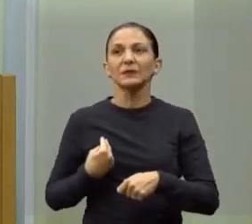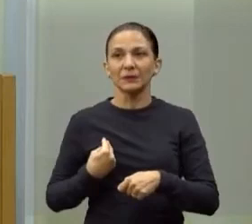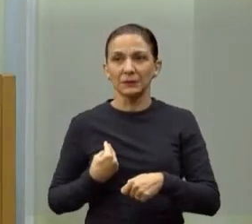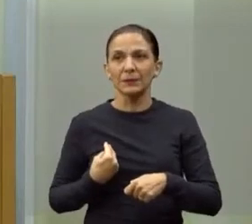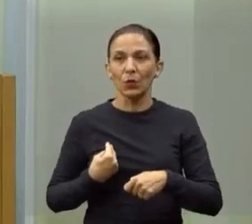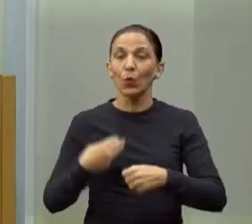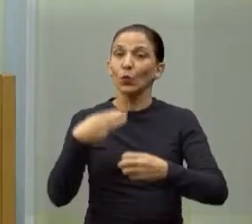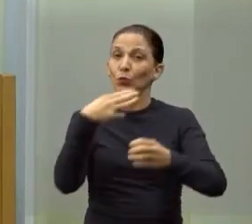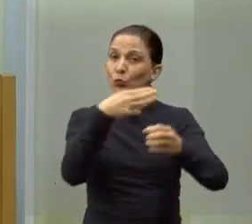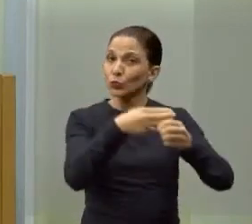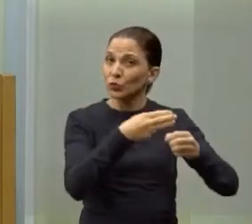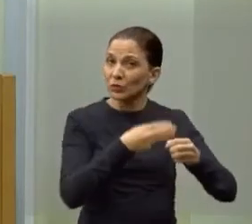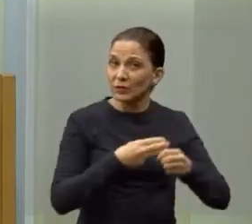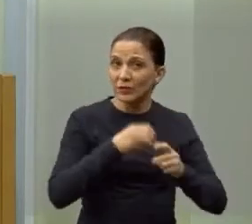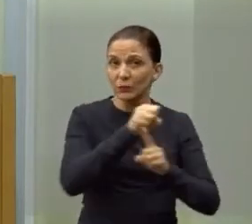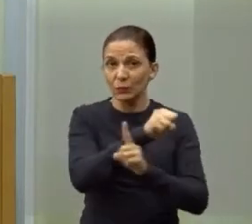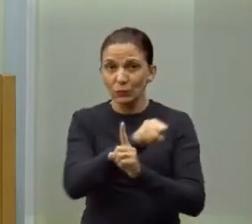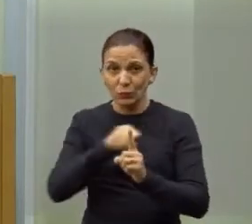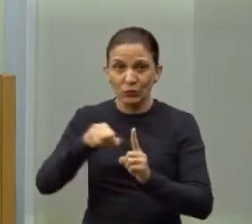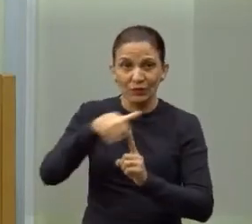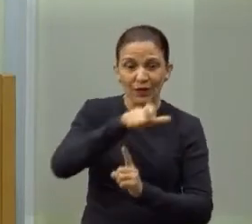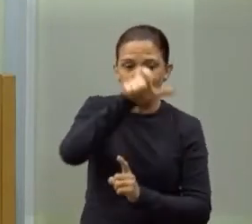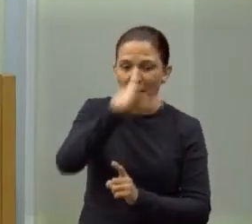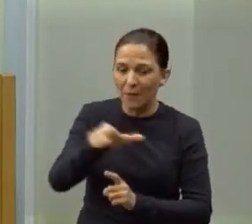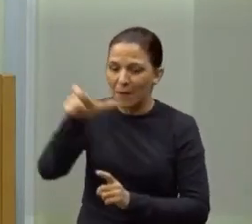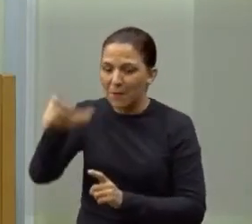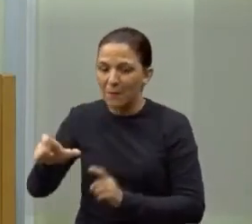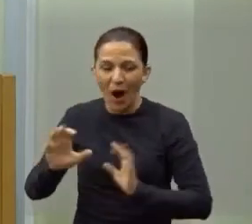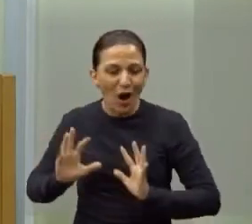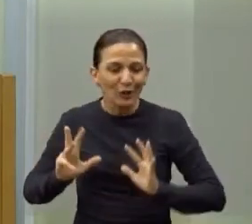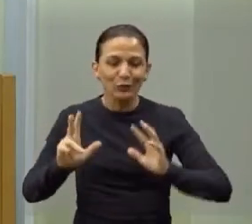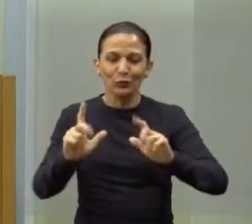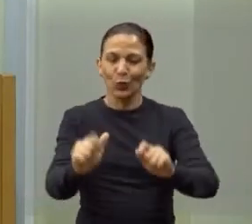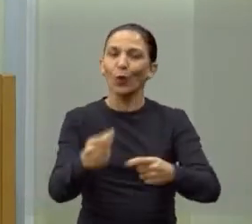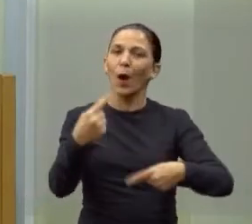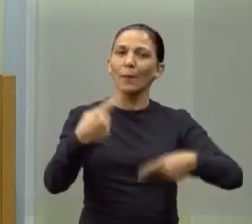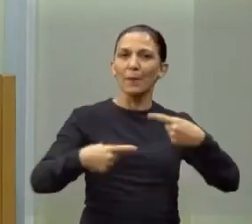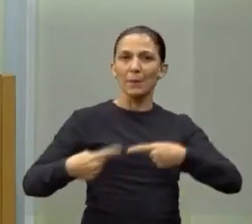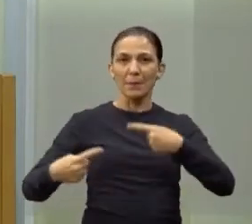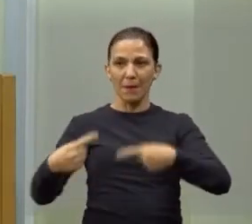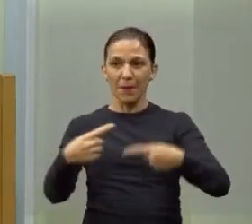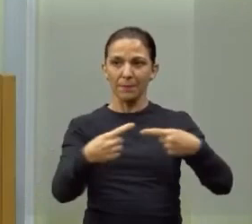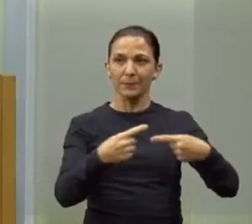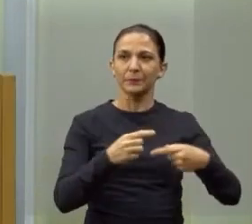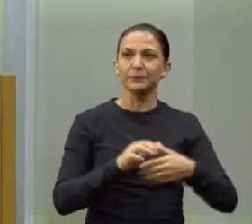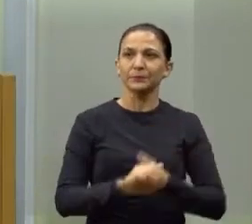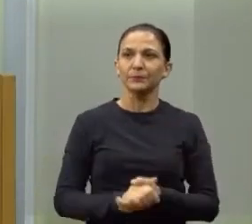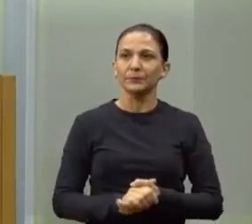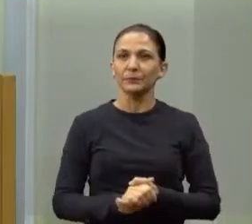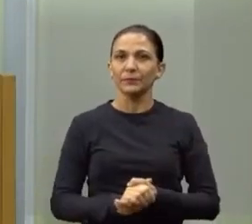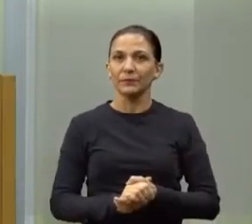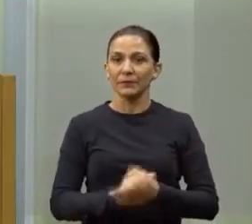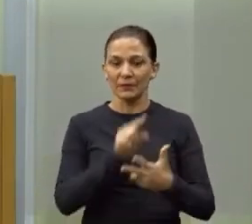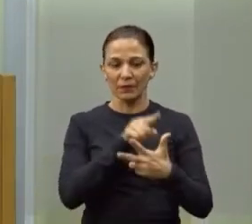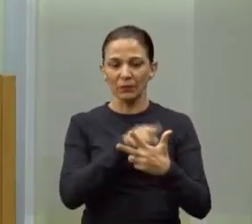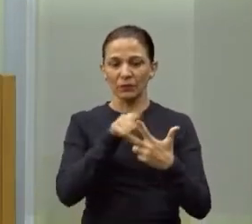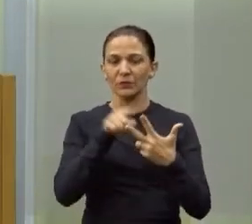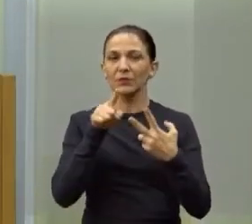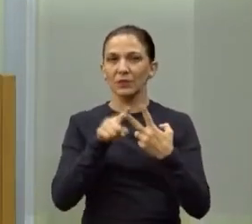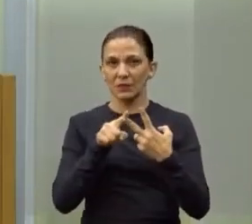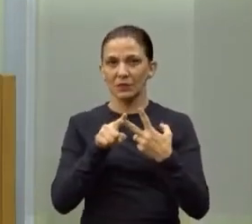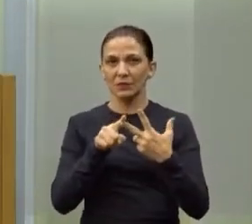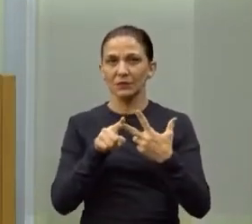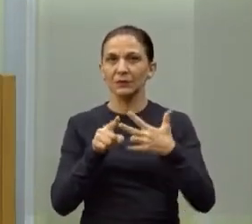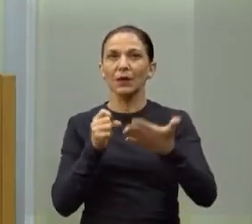públicos municipais e da sociedade civil como um todo. Na minha visão, temos 3 pilares que